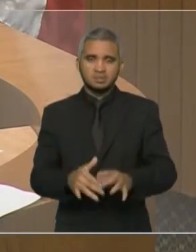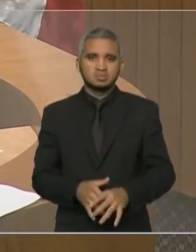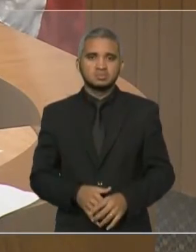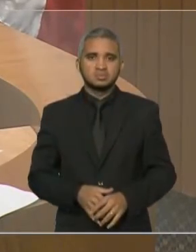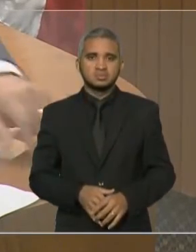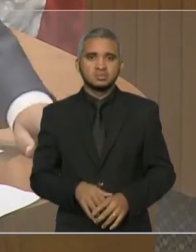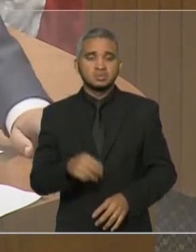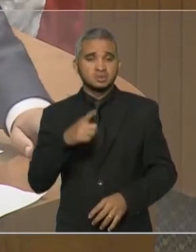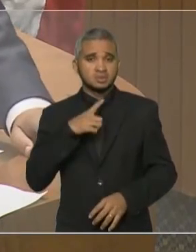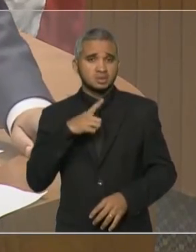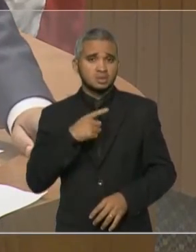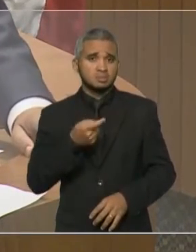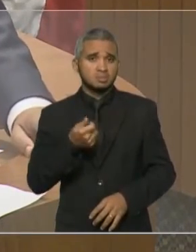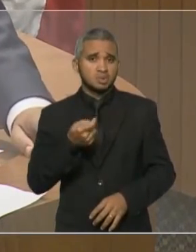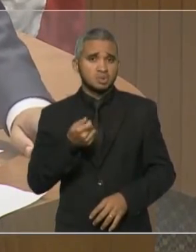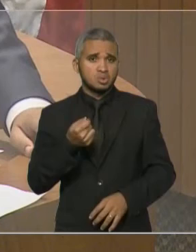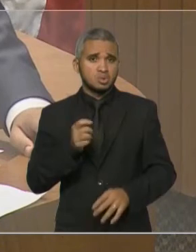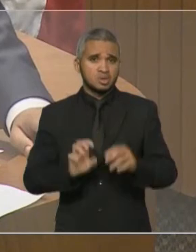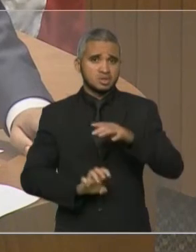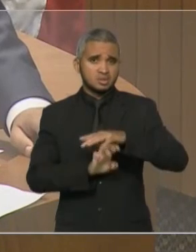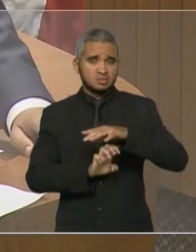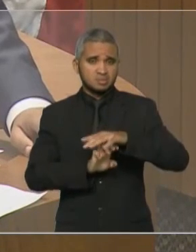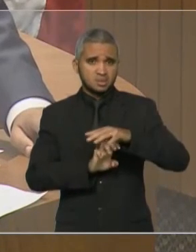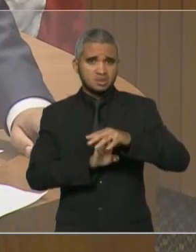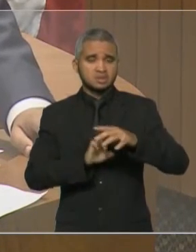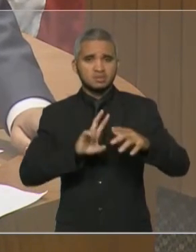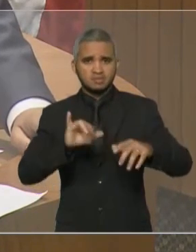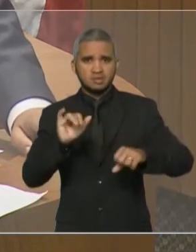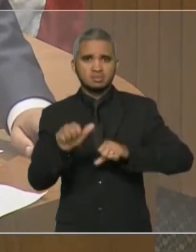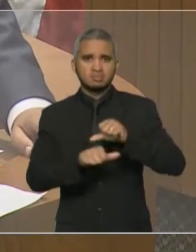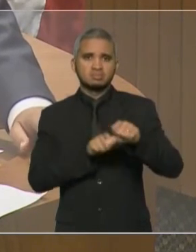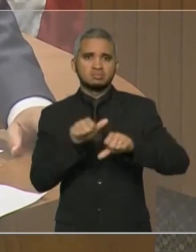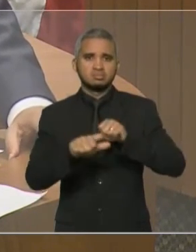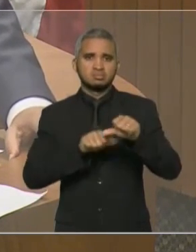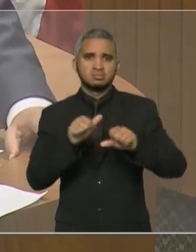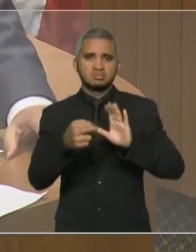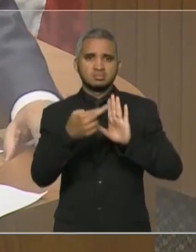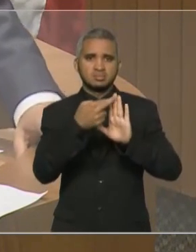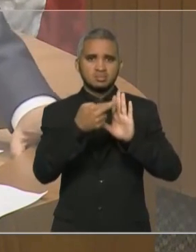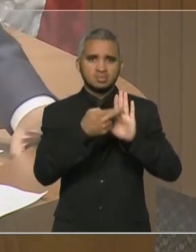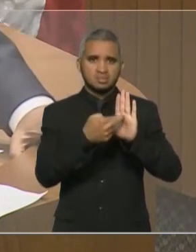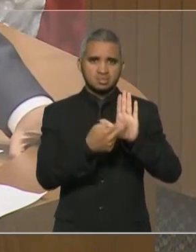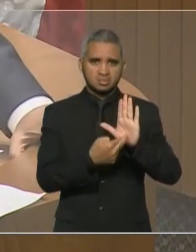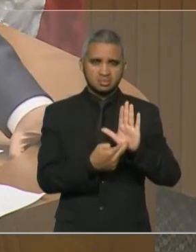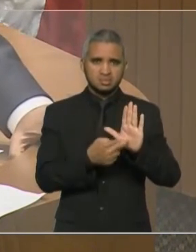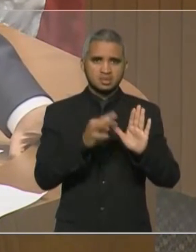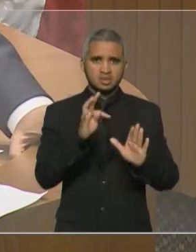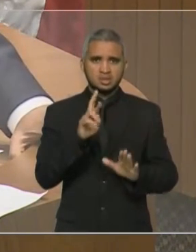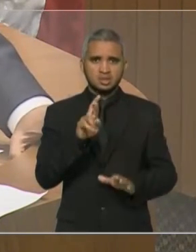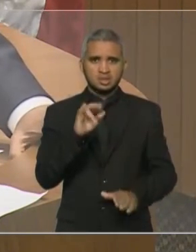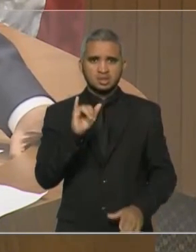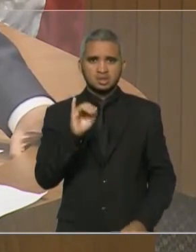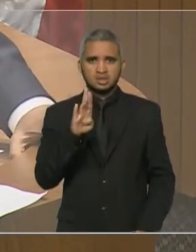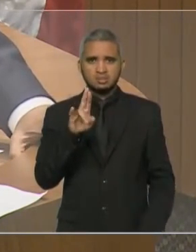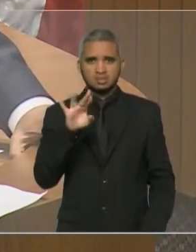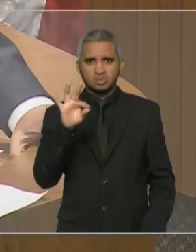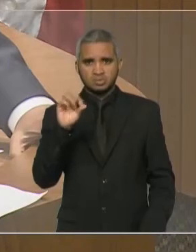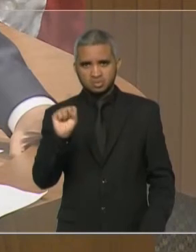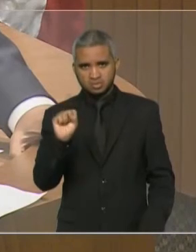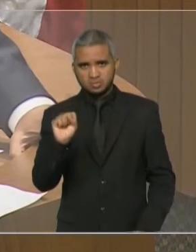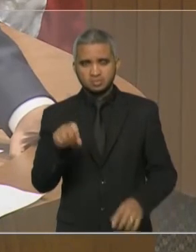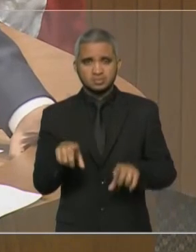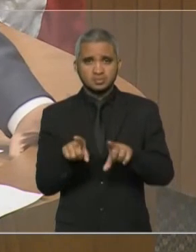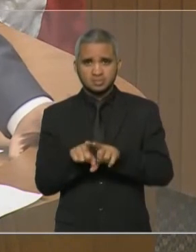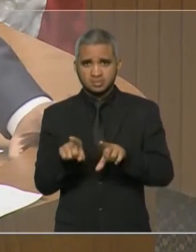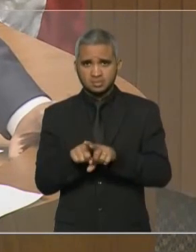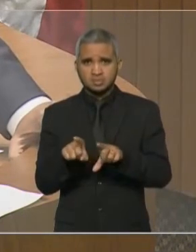este privilégio e que será modificado. Ademais, o ajuste de algumas alíquotas,